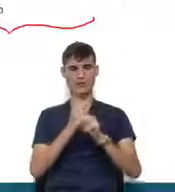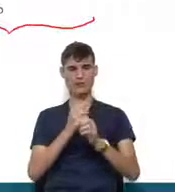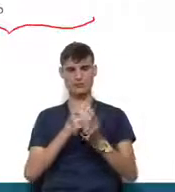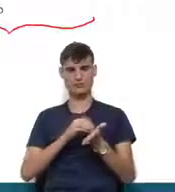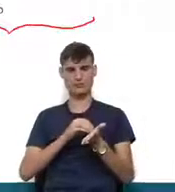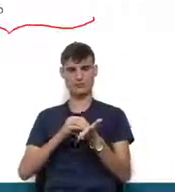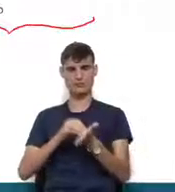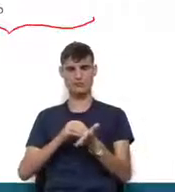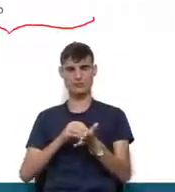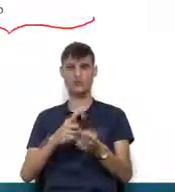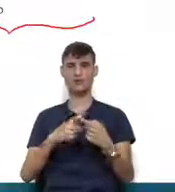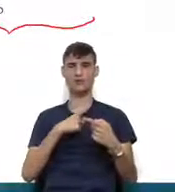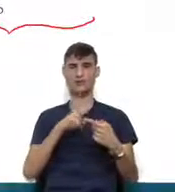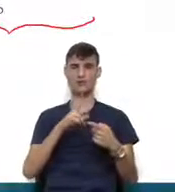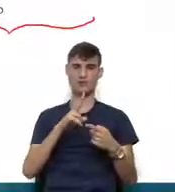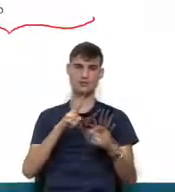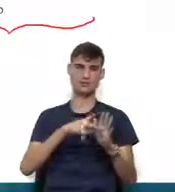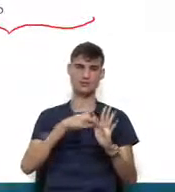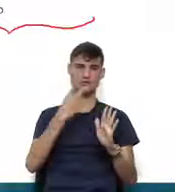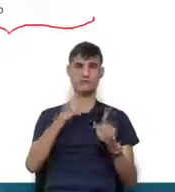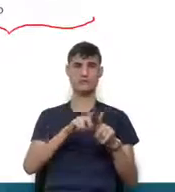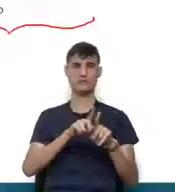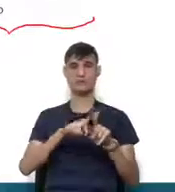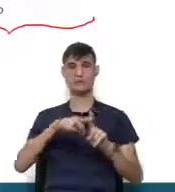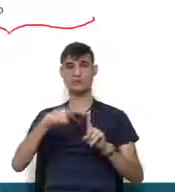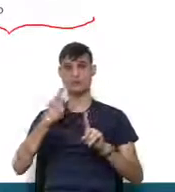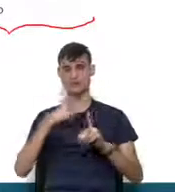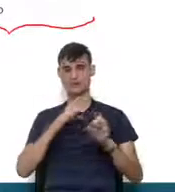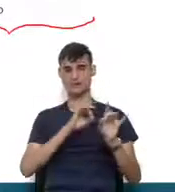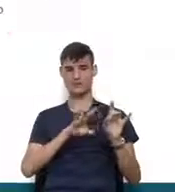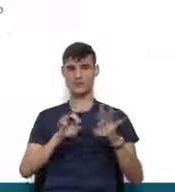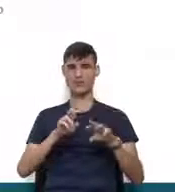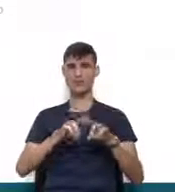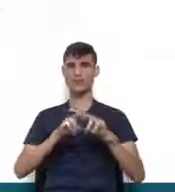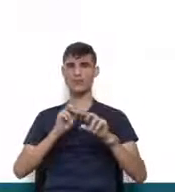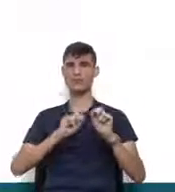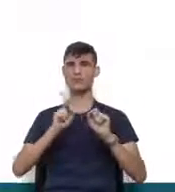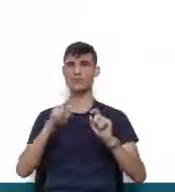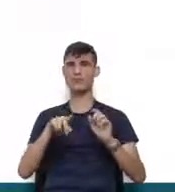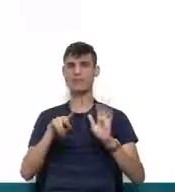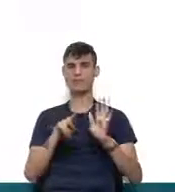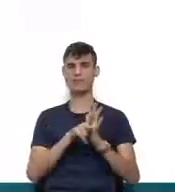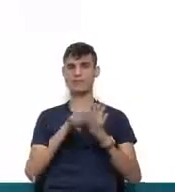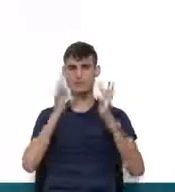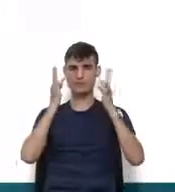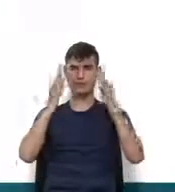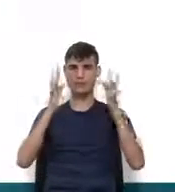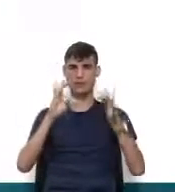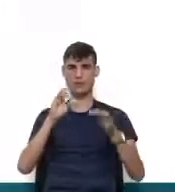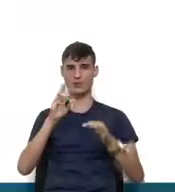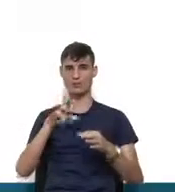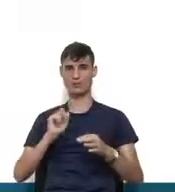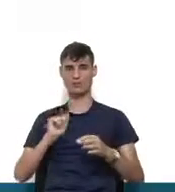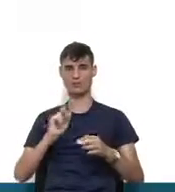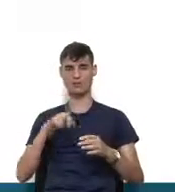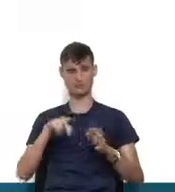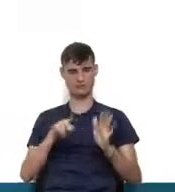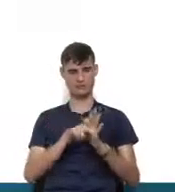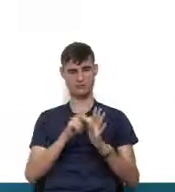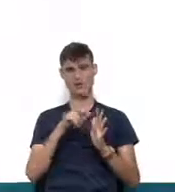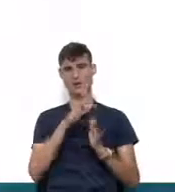Por quê? Porque a gente tem segunda e tem primeira derivada. Qual é este teorema? Seja a função